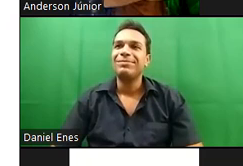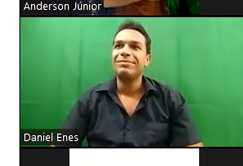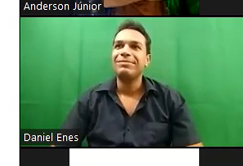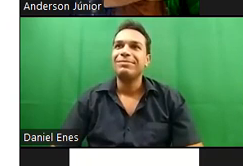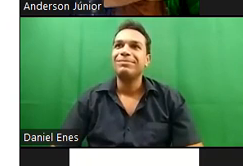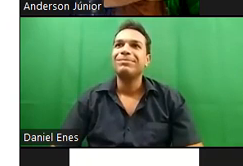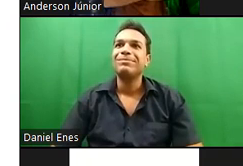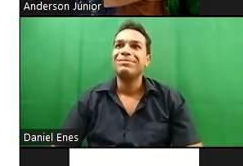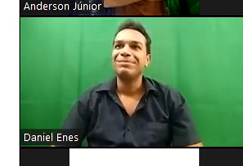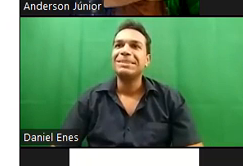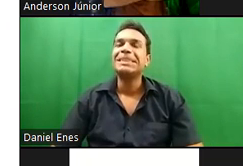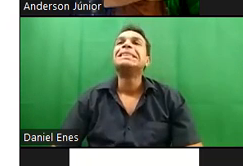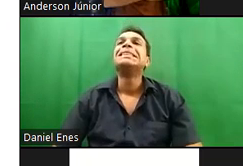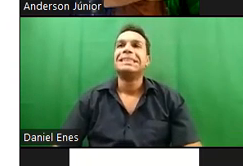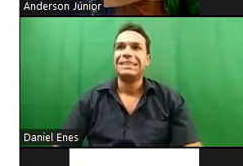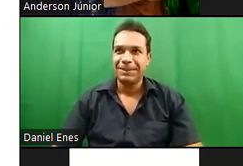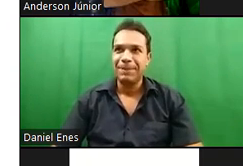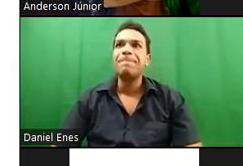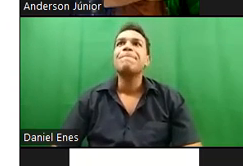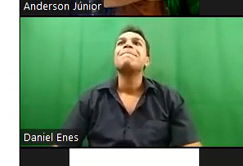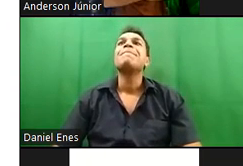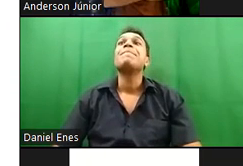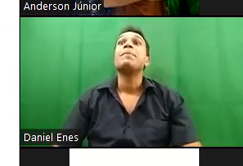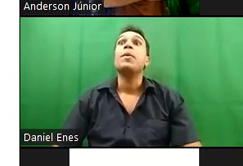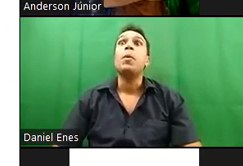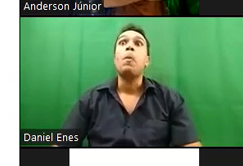Eu acho que é dificinho esse, é o diminutivo.